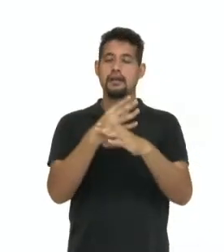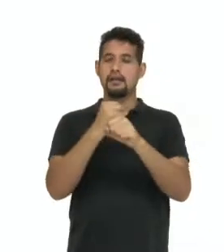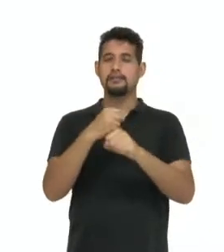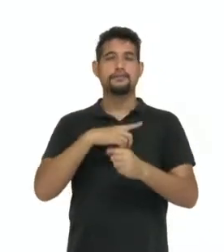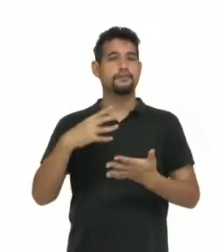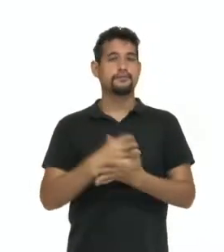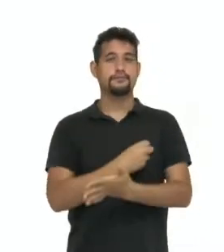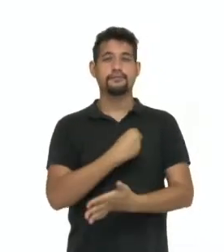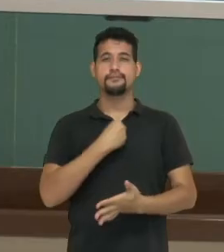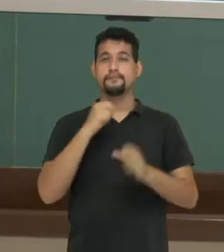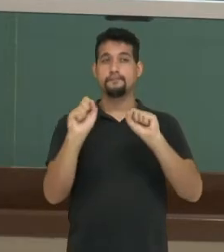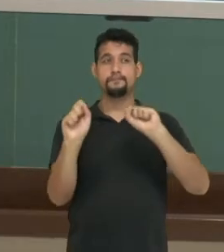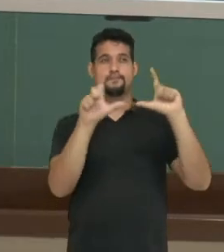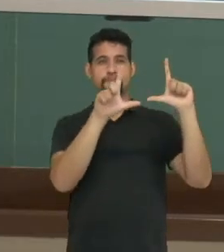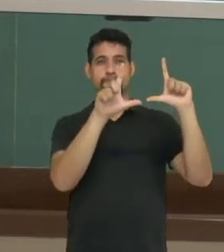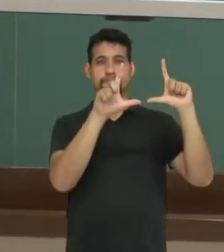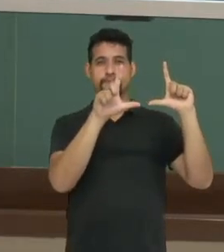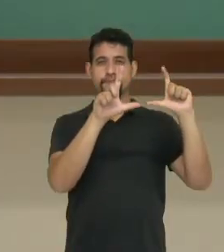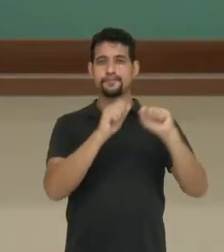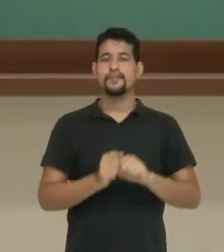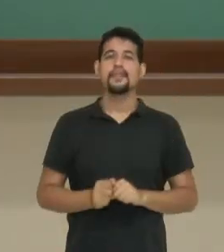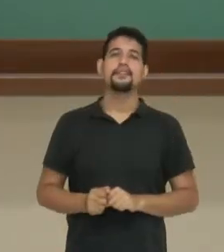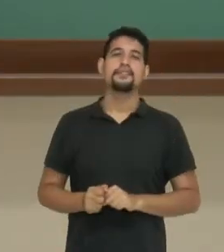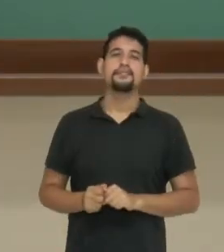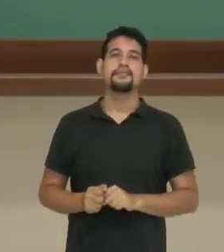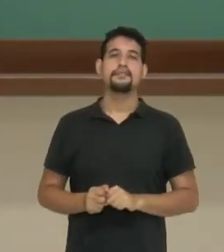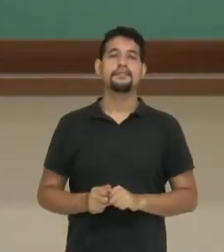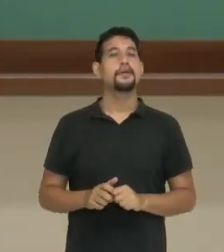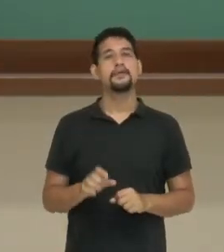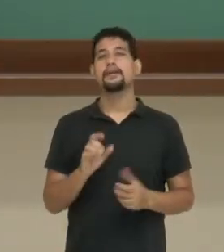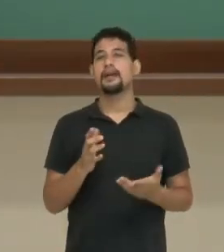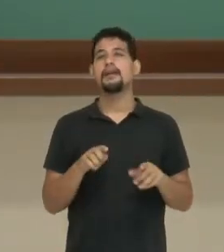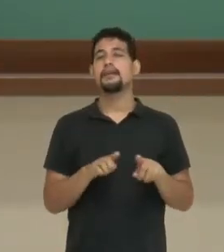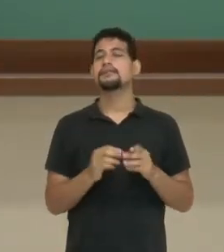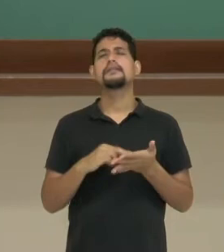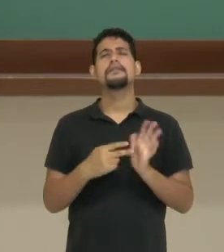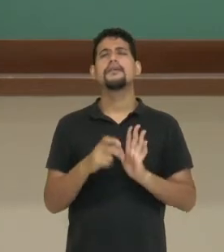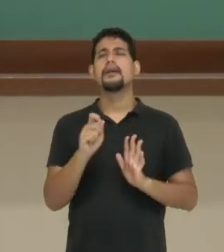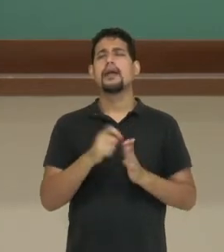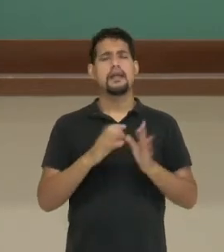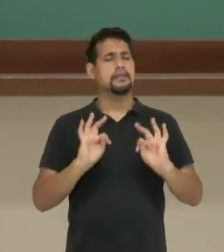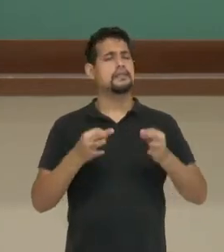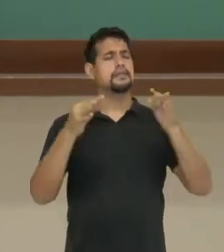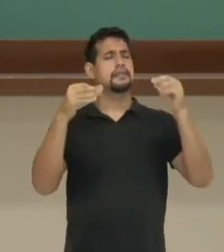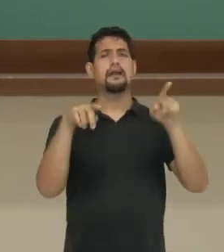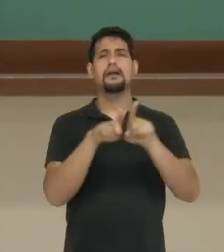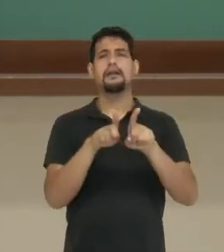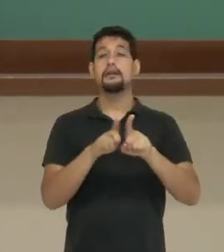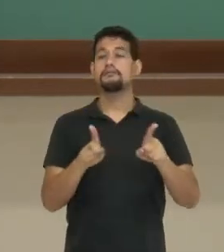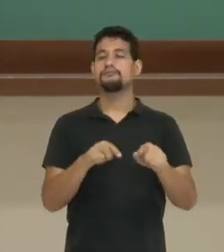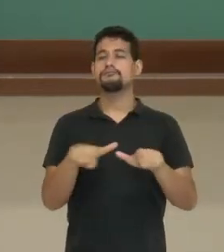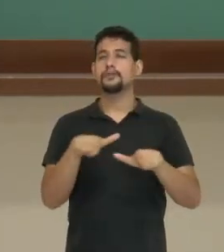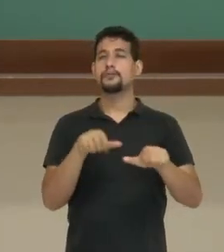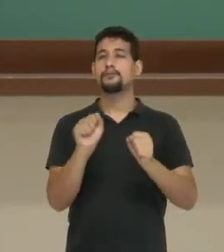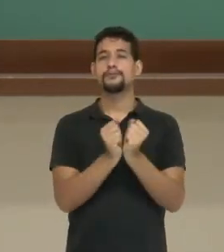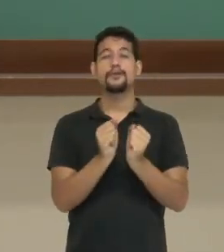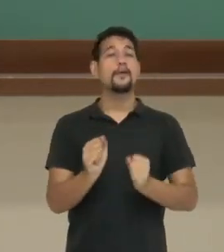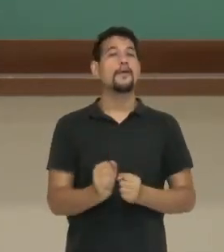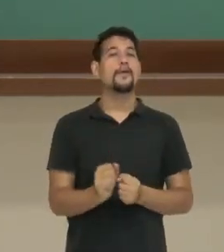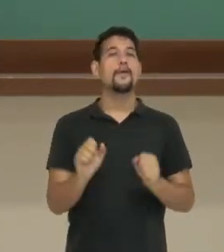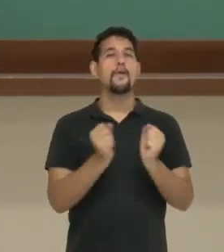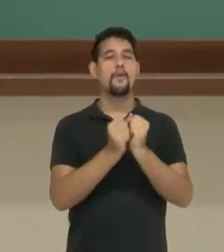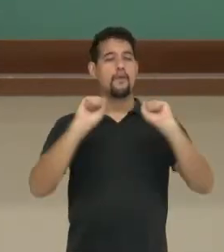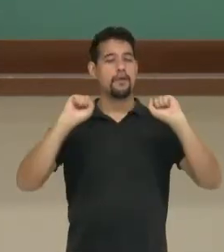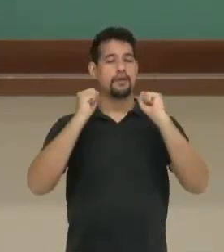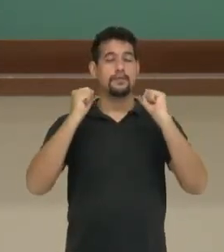conquistado para o placar. Então, é isso, pessoal, é a tecnologia a serviço do esporte. Então,